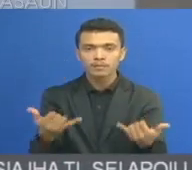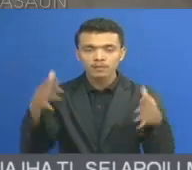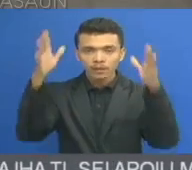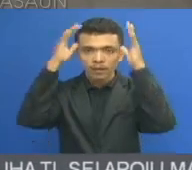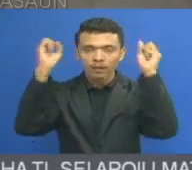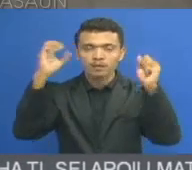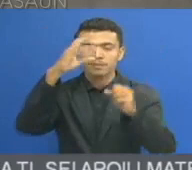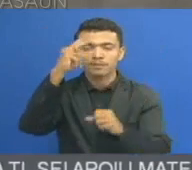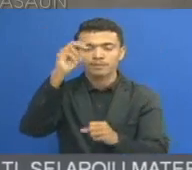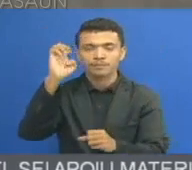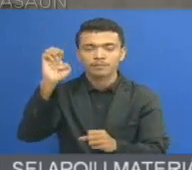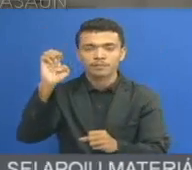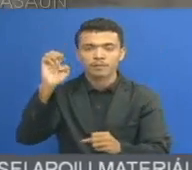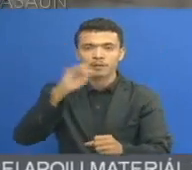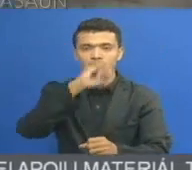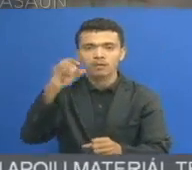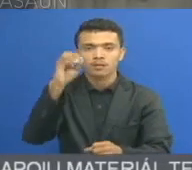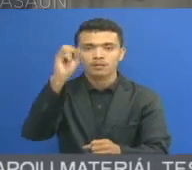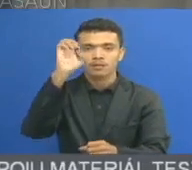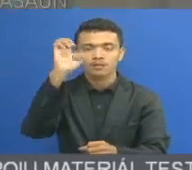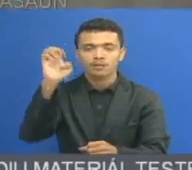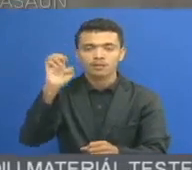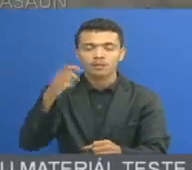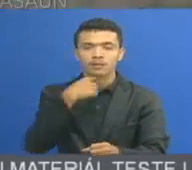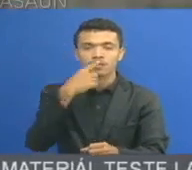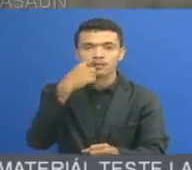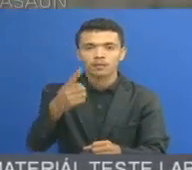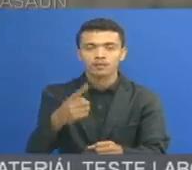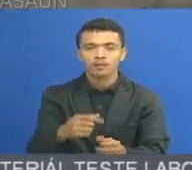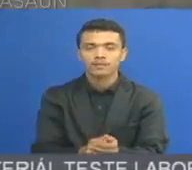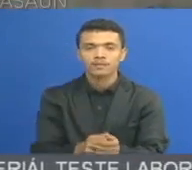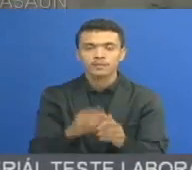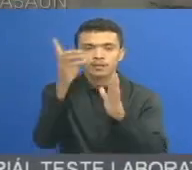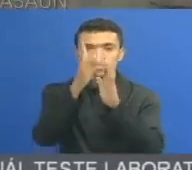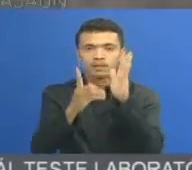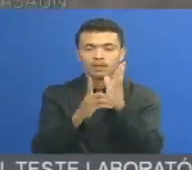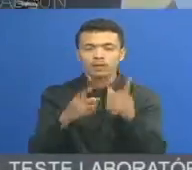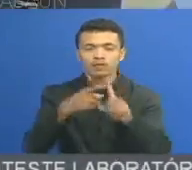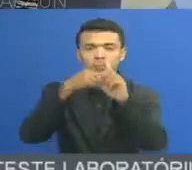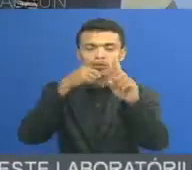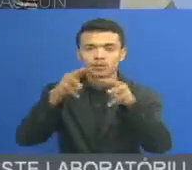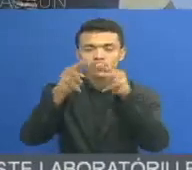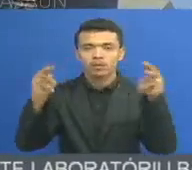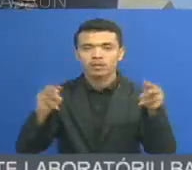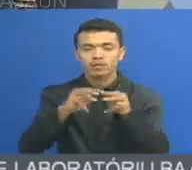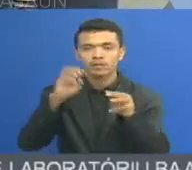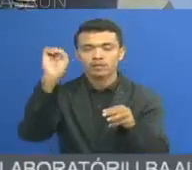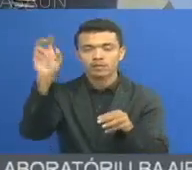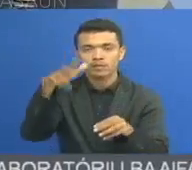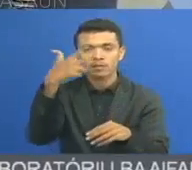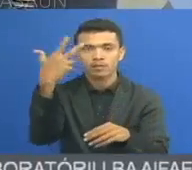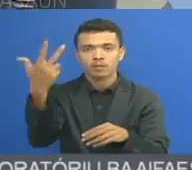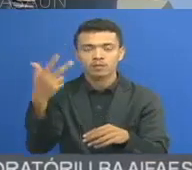Presidente Comissão Nacional Eleição José Agostinho Belo informa. Acta original lebe Maihusi município Sanulo